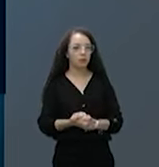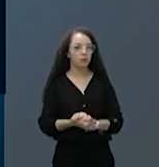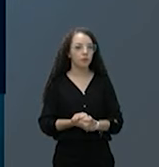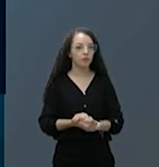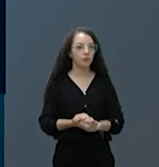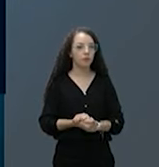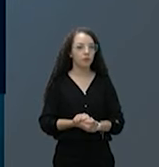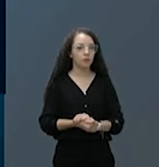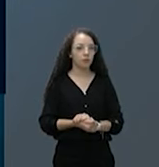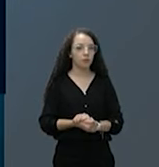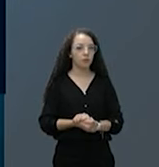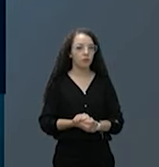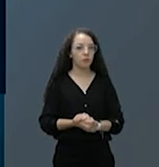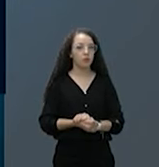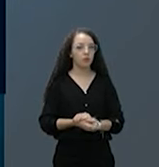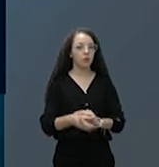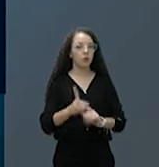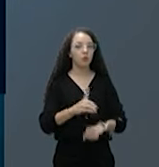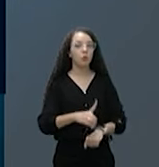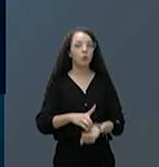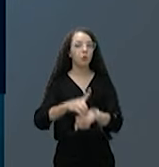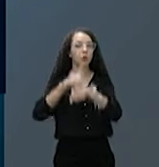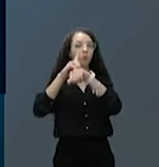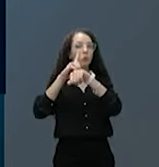não. Doutor.